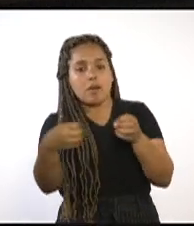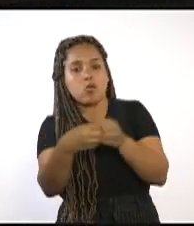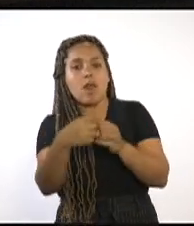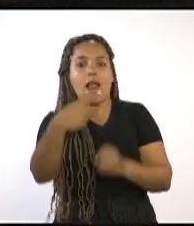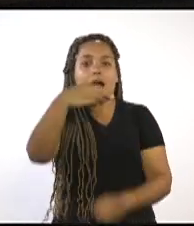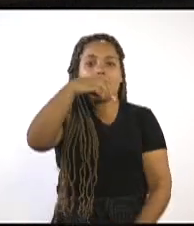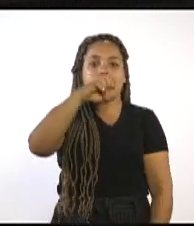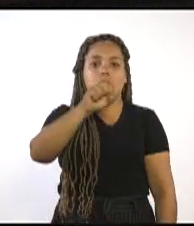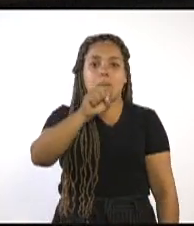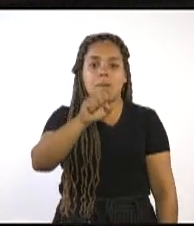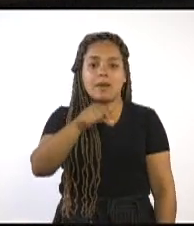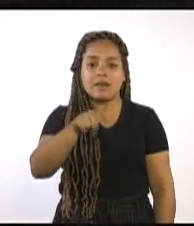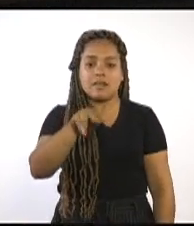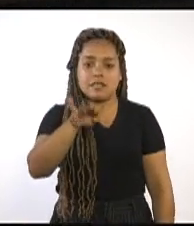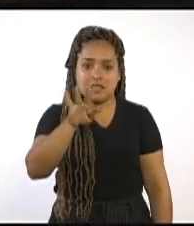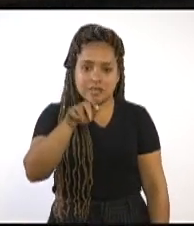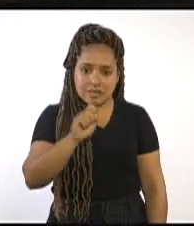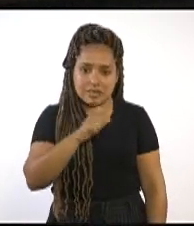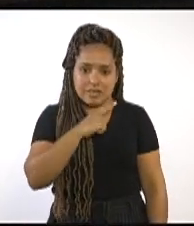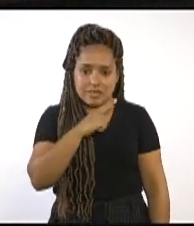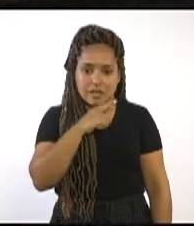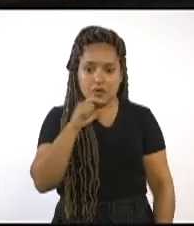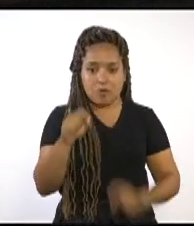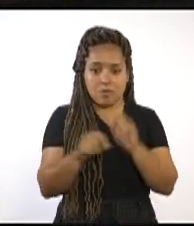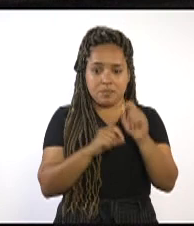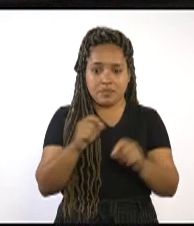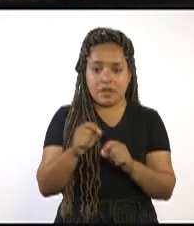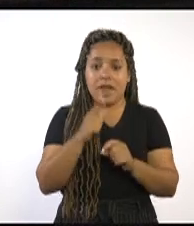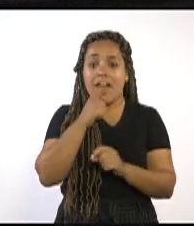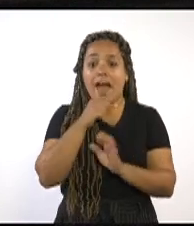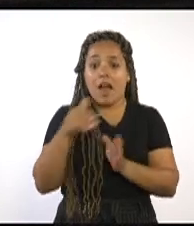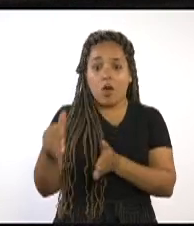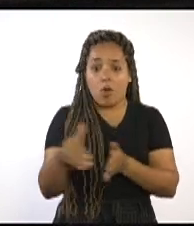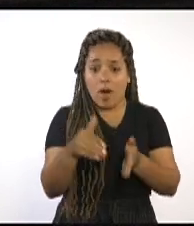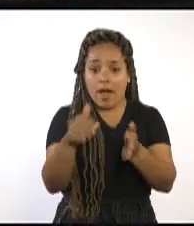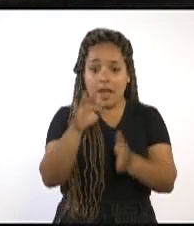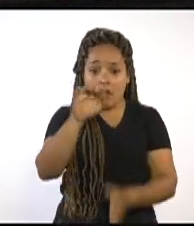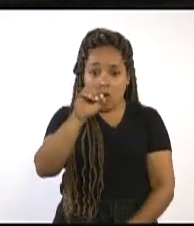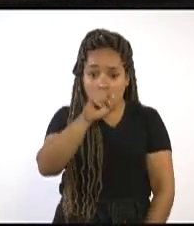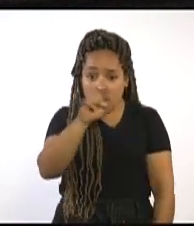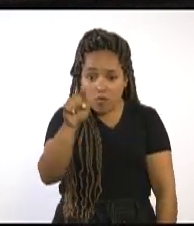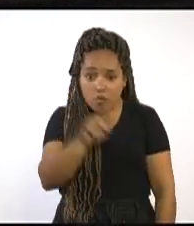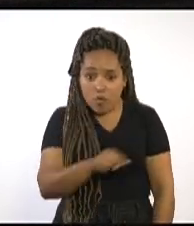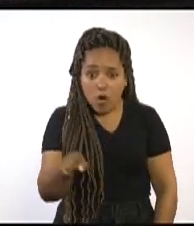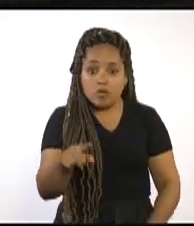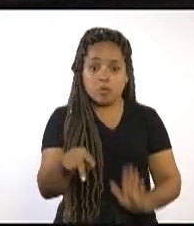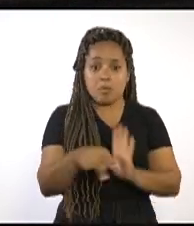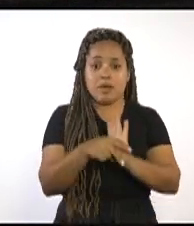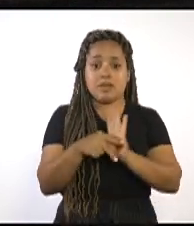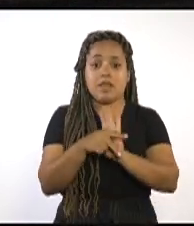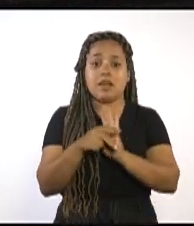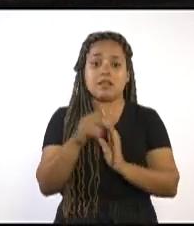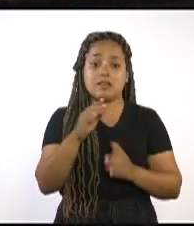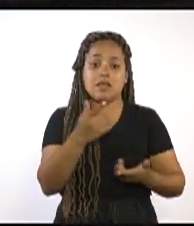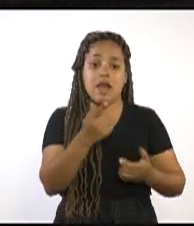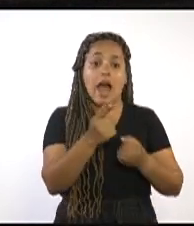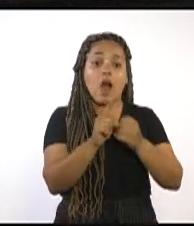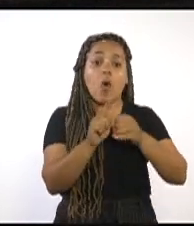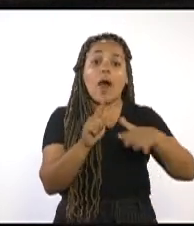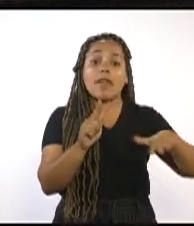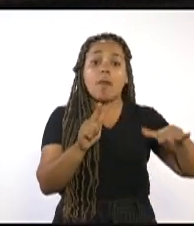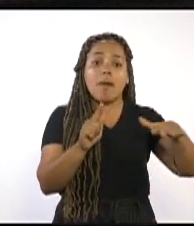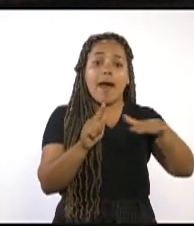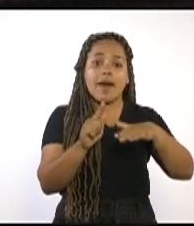Correndo esse rio, da Foz, na Baía de Guanabara, até a